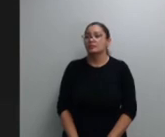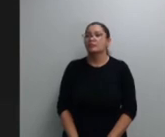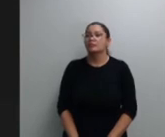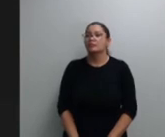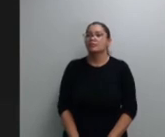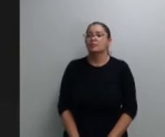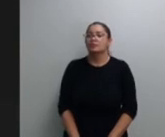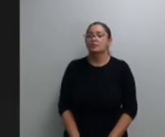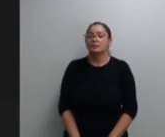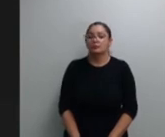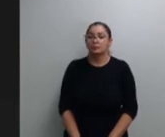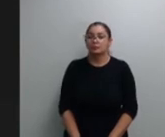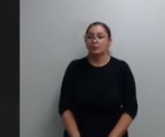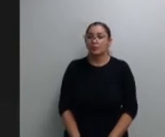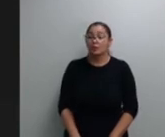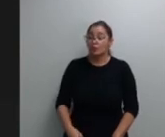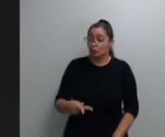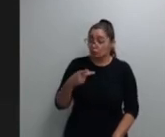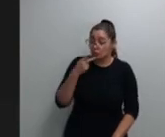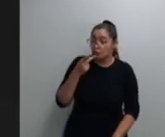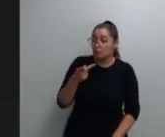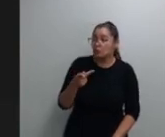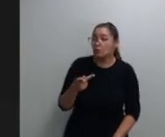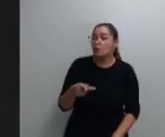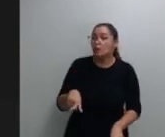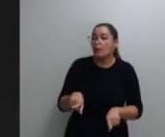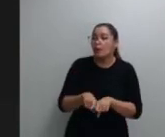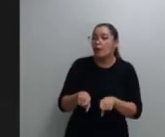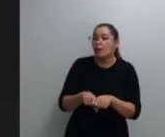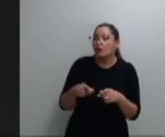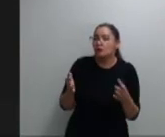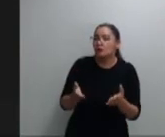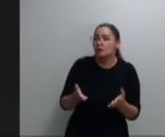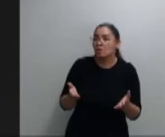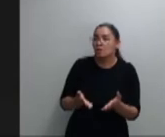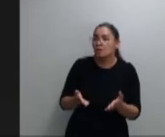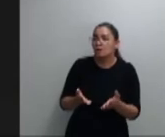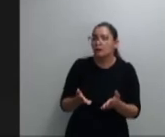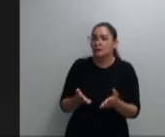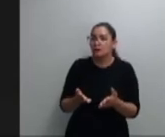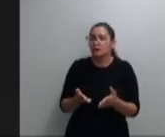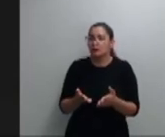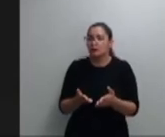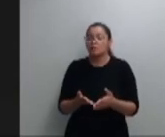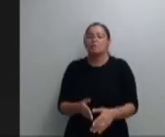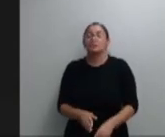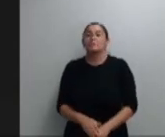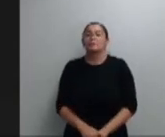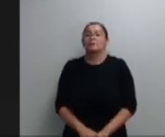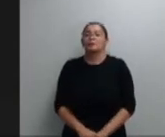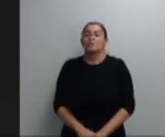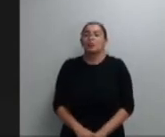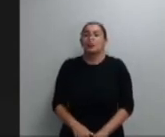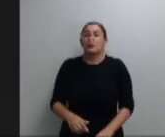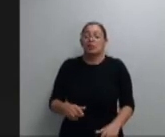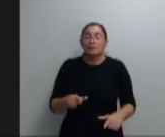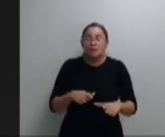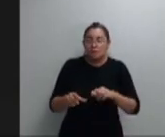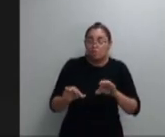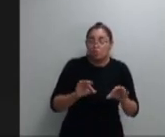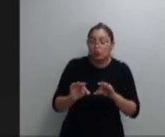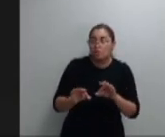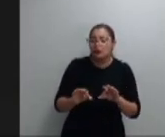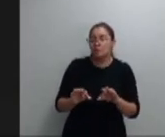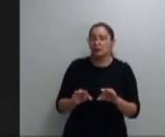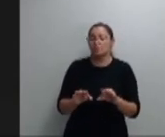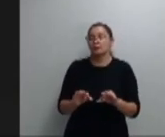artigo e digo eu já a atual lei de defesa da concorrência trata do tema da seguinte forma